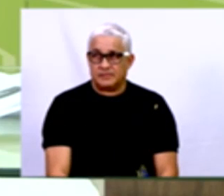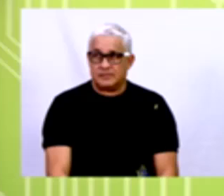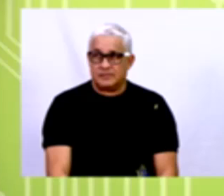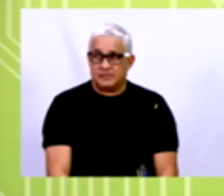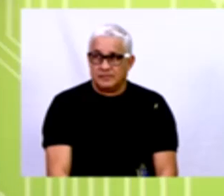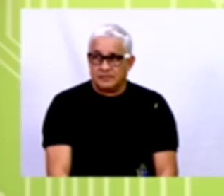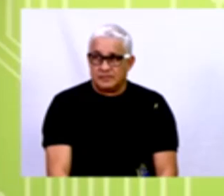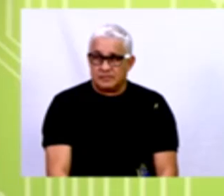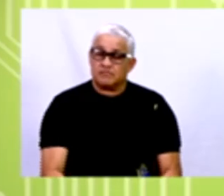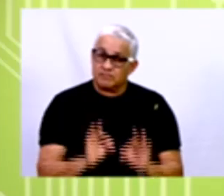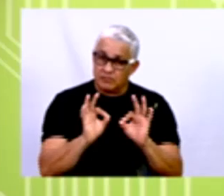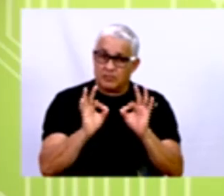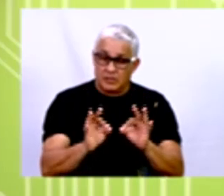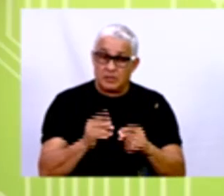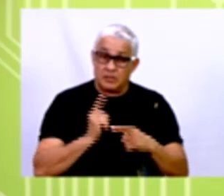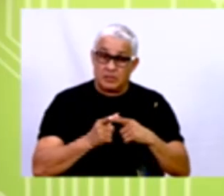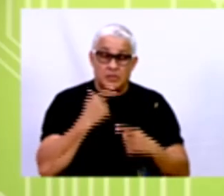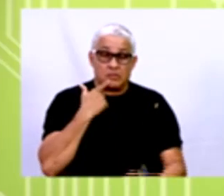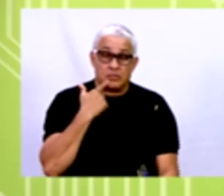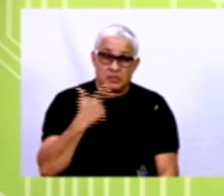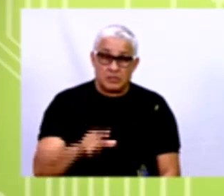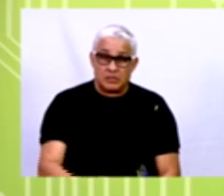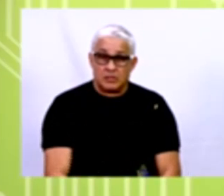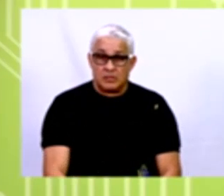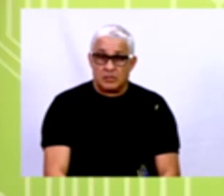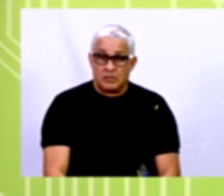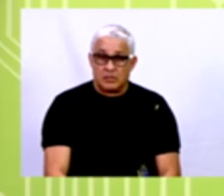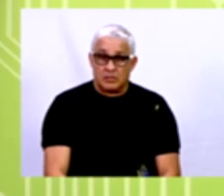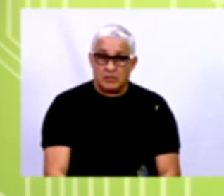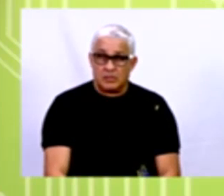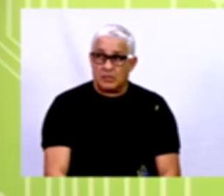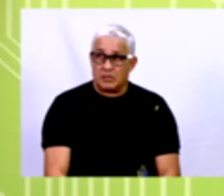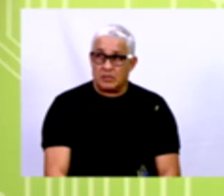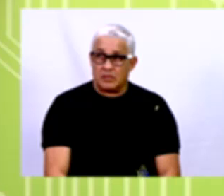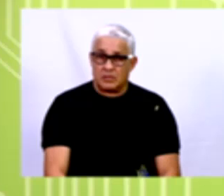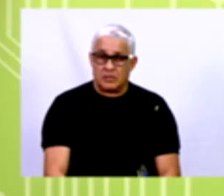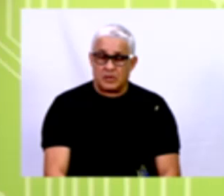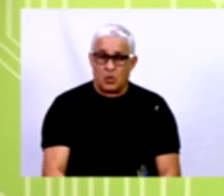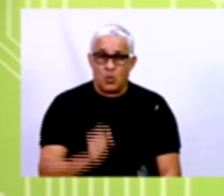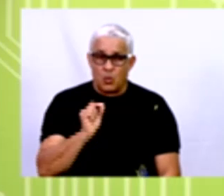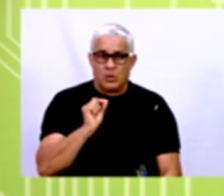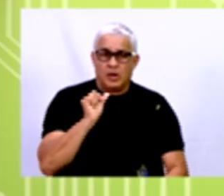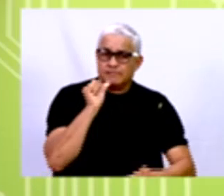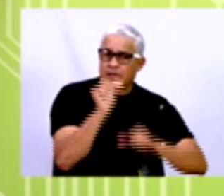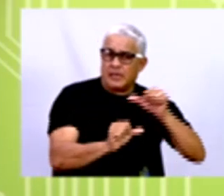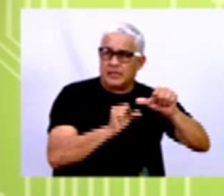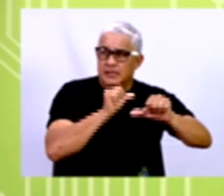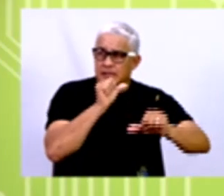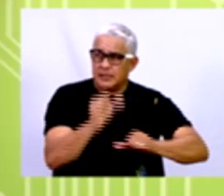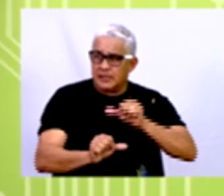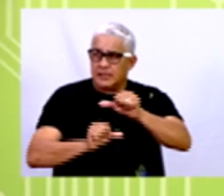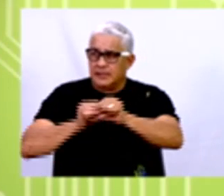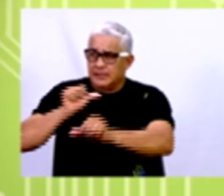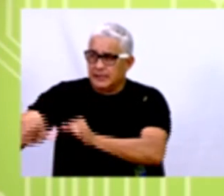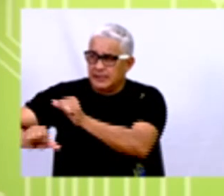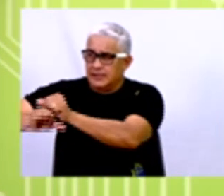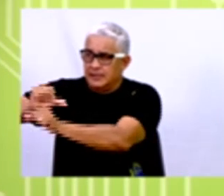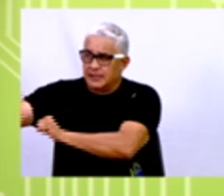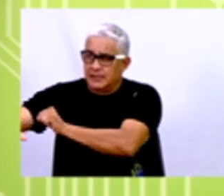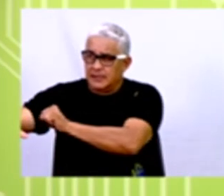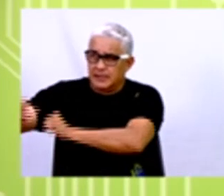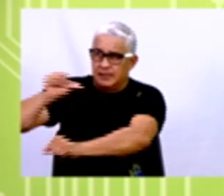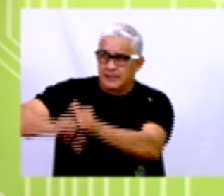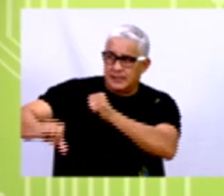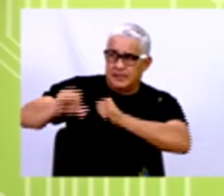Isso mesmo, porque a língua, ela está sempre se modificando, porque uma língua que não se modifica é